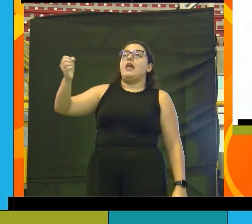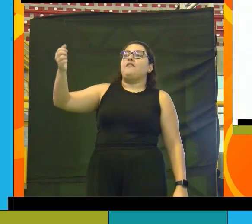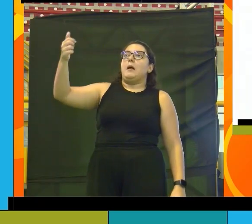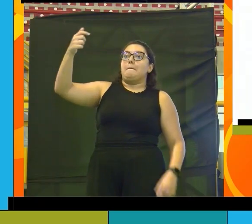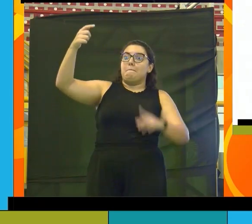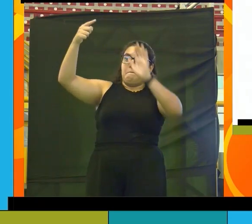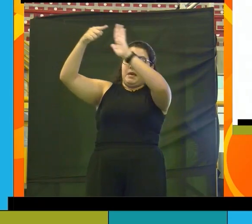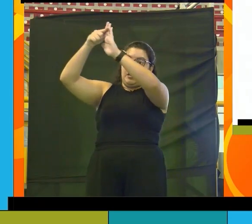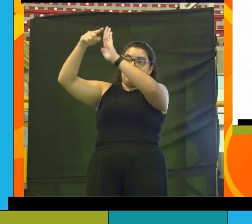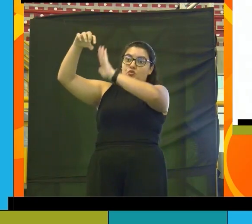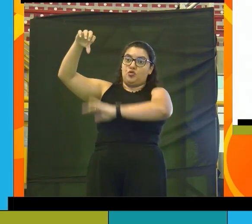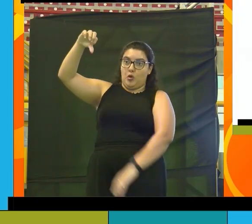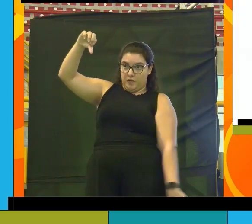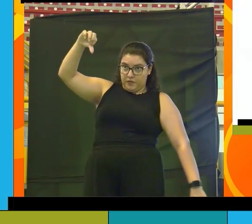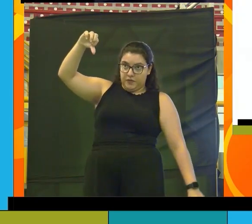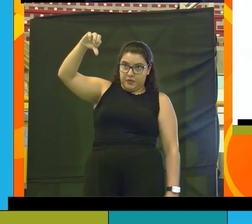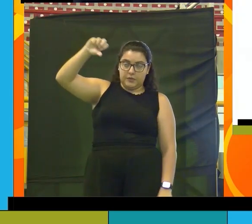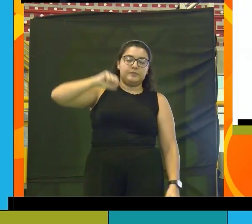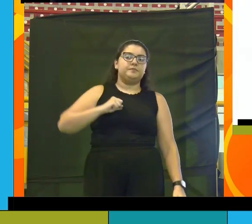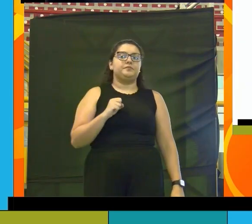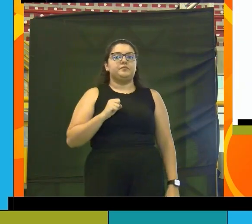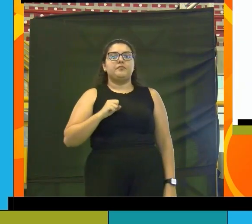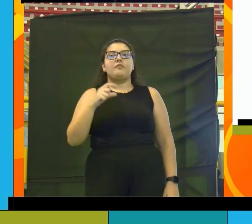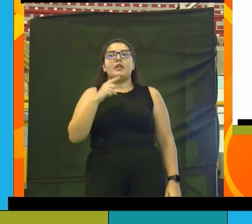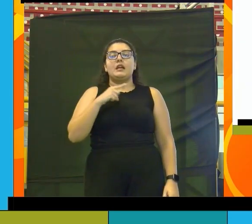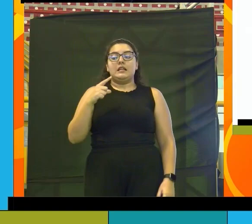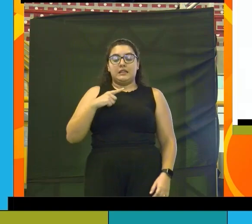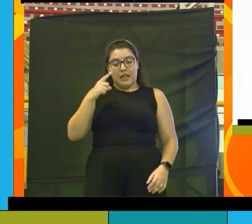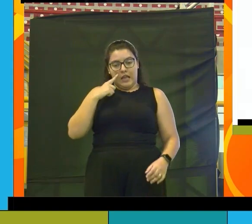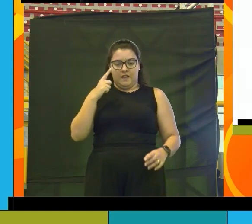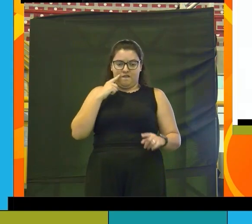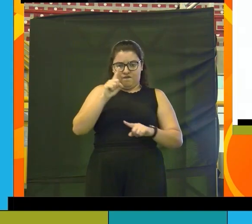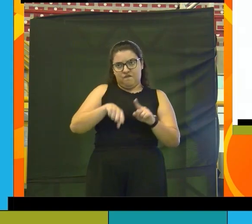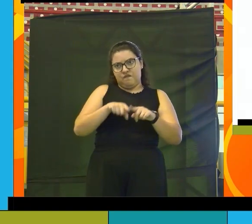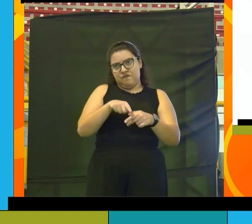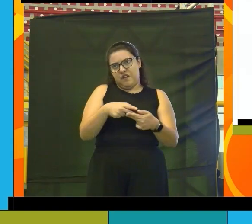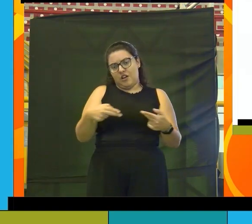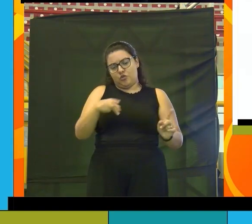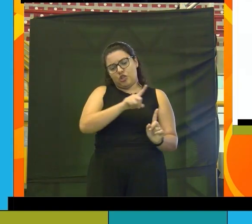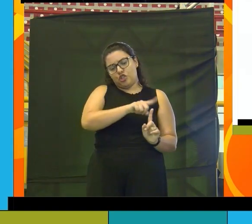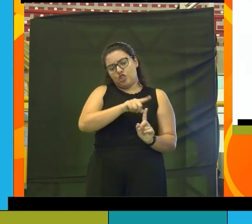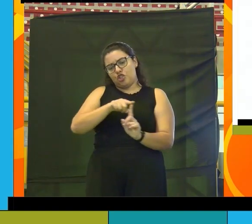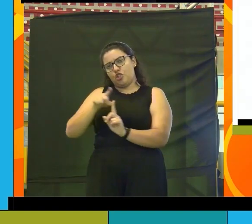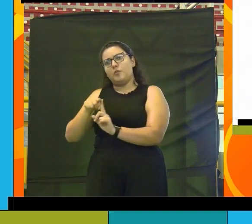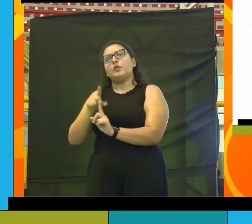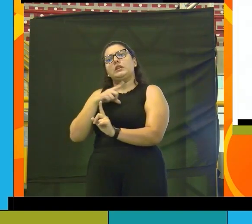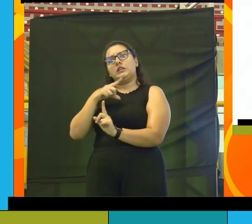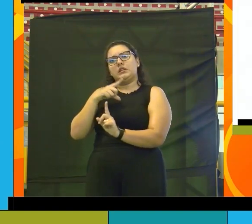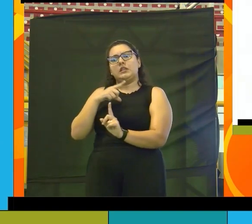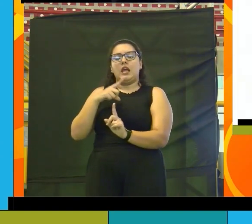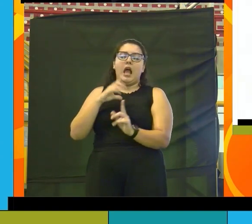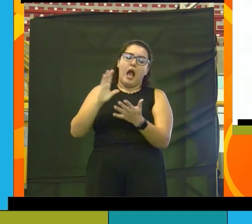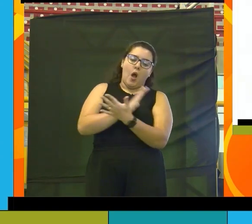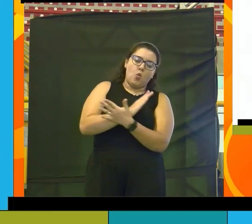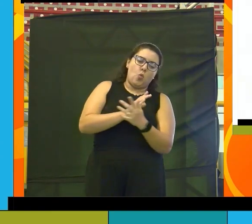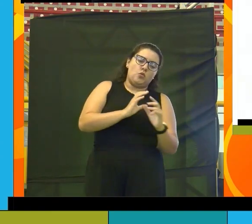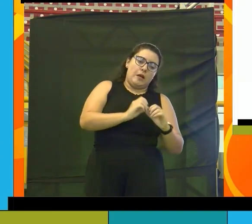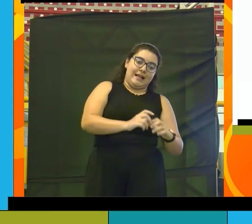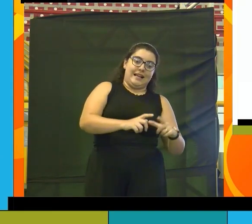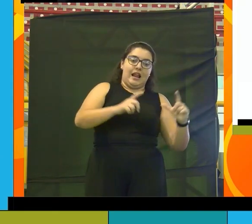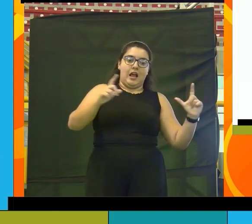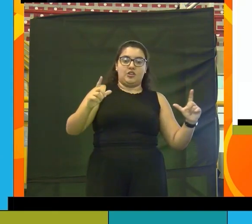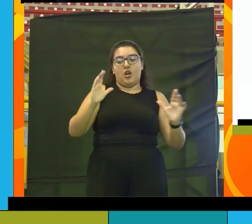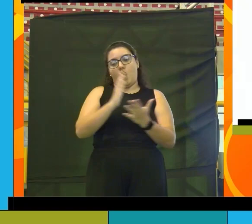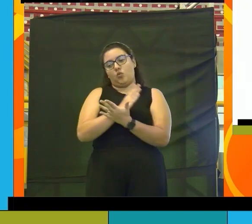informação. Nós temos o tamanho das organelas e ao lado quem? A frequência